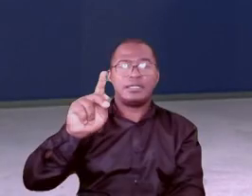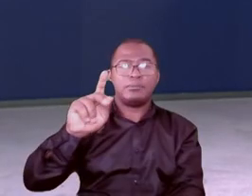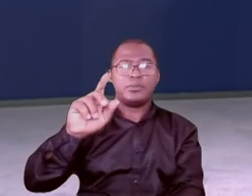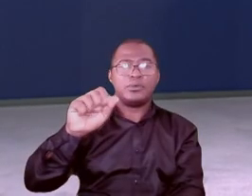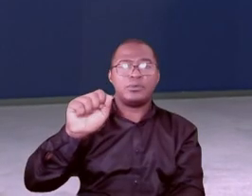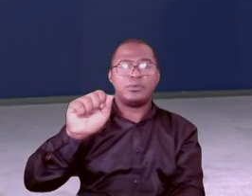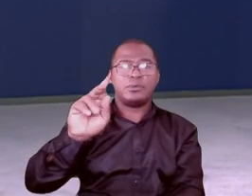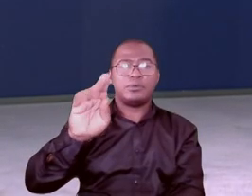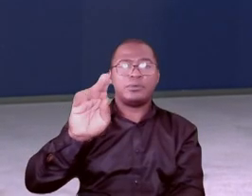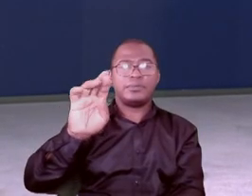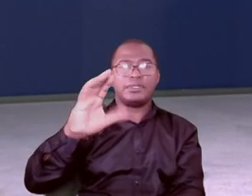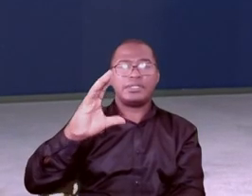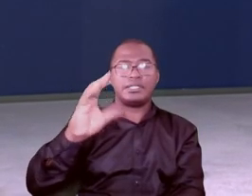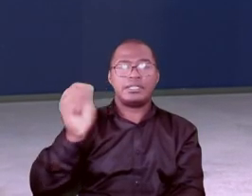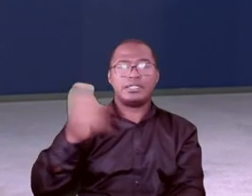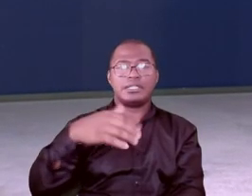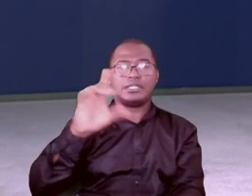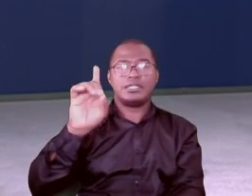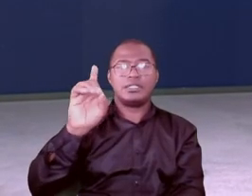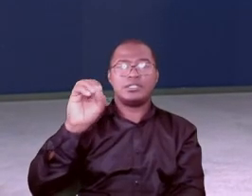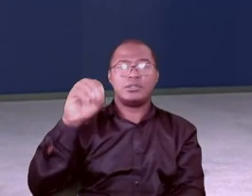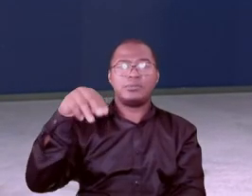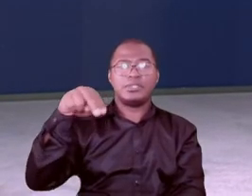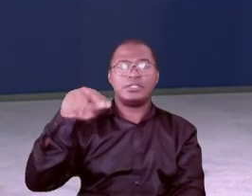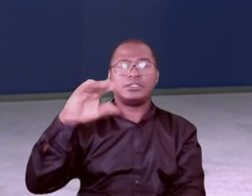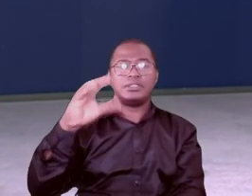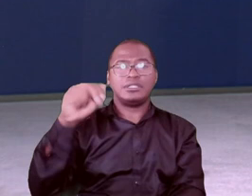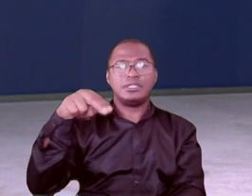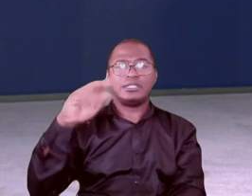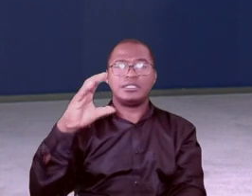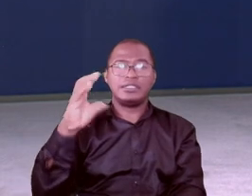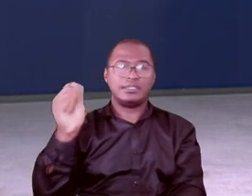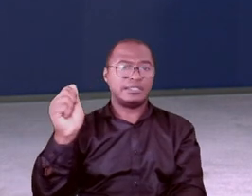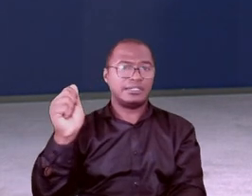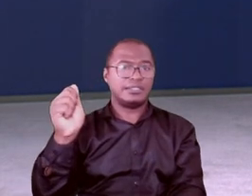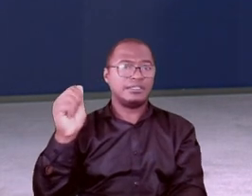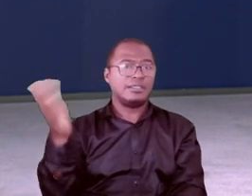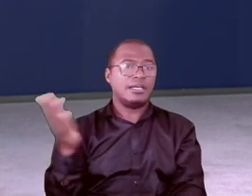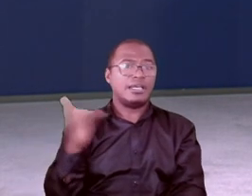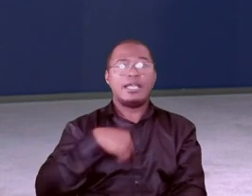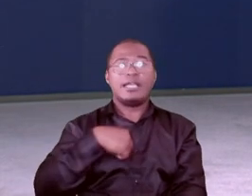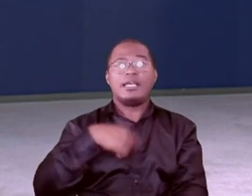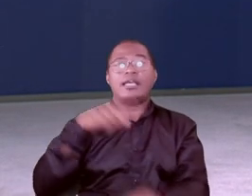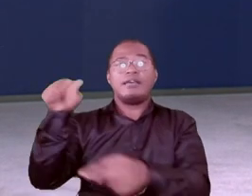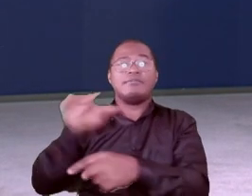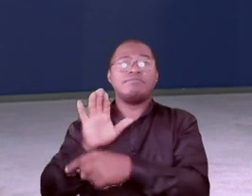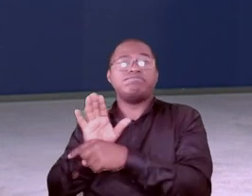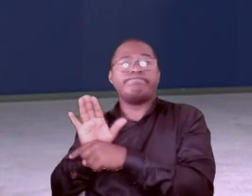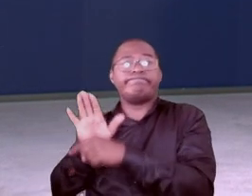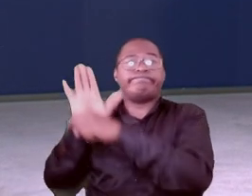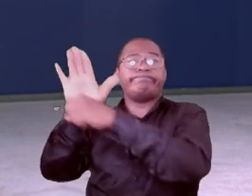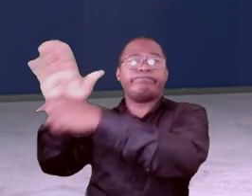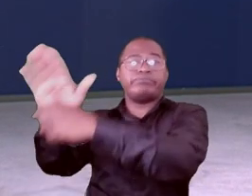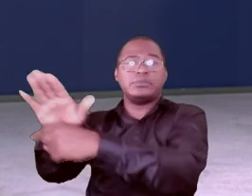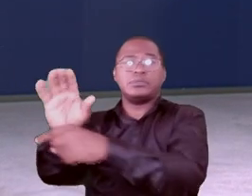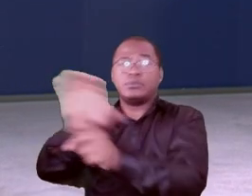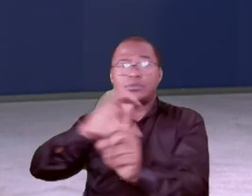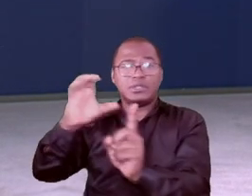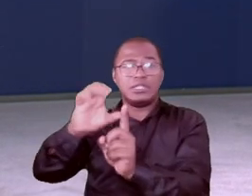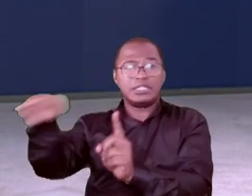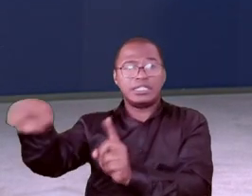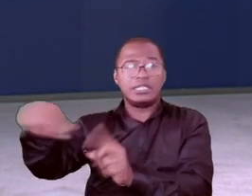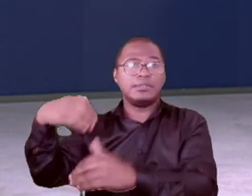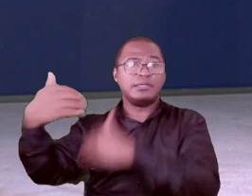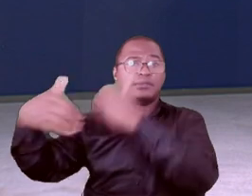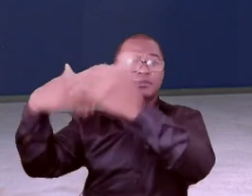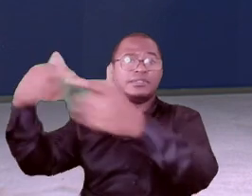nós e para o cliente porque para gente a gente ativou um país Espetacular que a gente queria trazer mais volume para o cliente também que ele